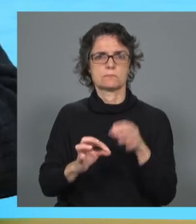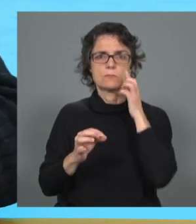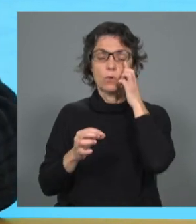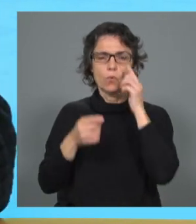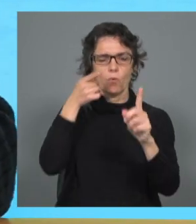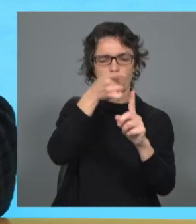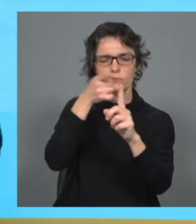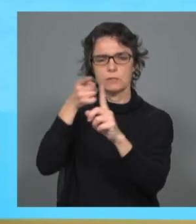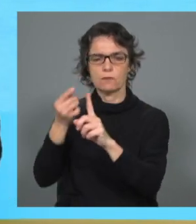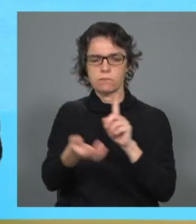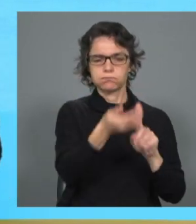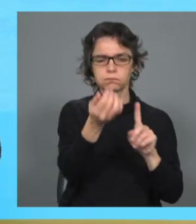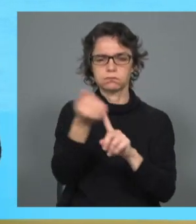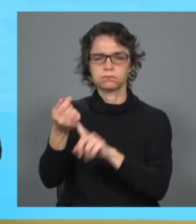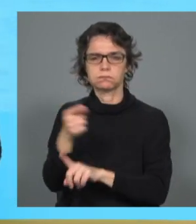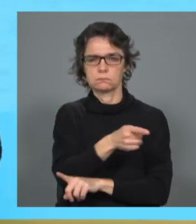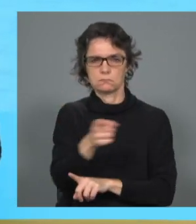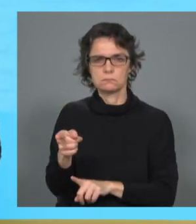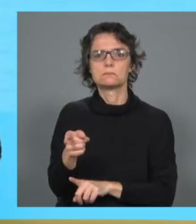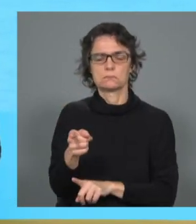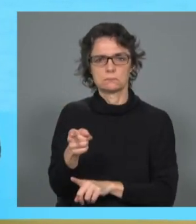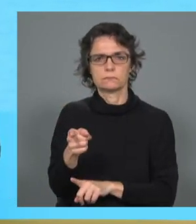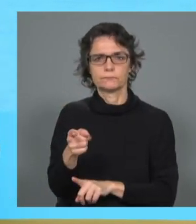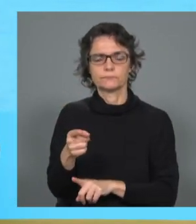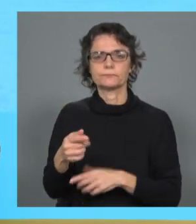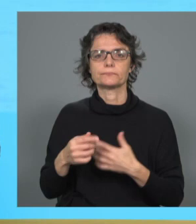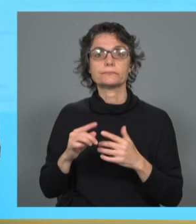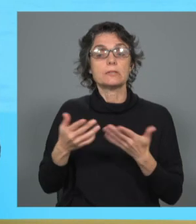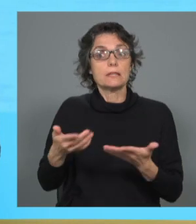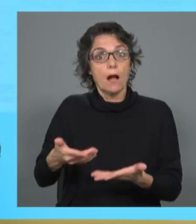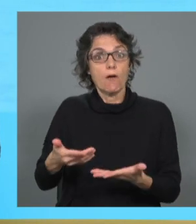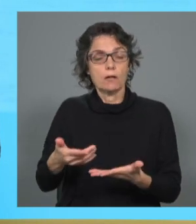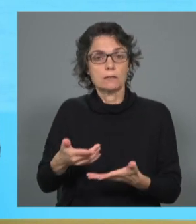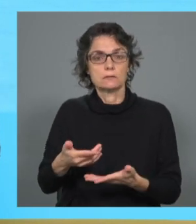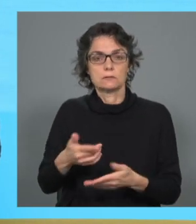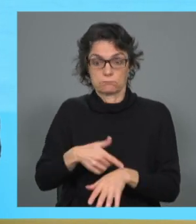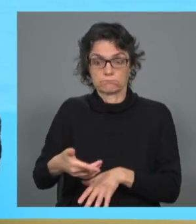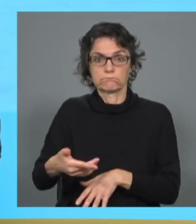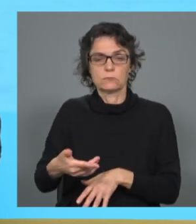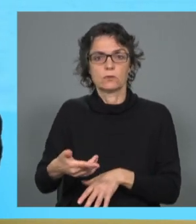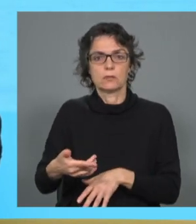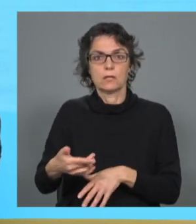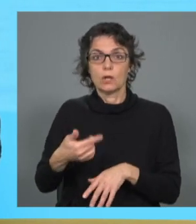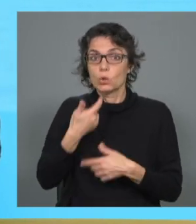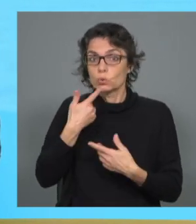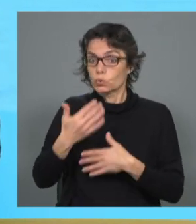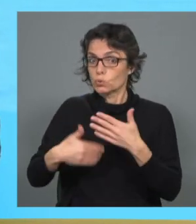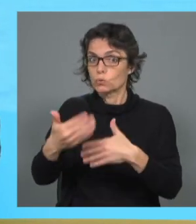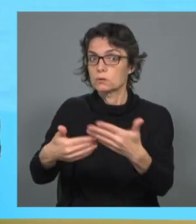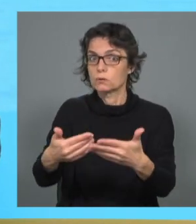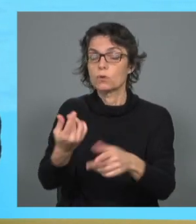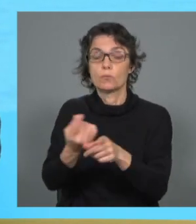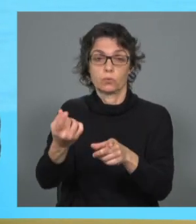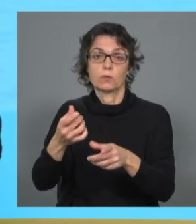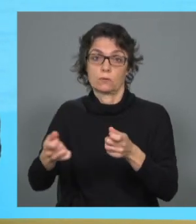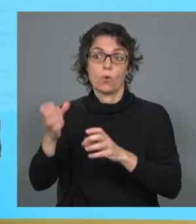logísticos, mas também outros, para podermos levar isto por diante, não é? E o que está a acontecer agora isto não parou no momento em que o autocarro chegou. Portanto,